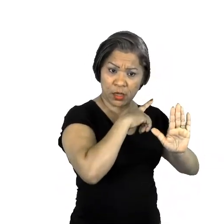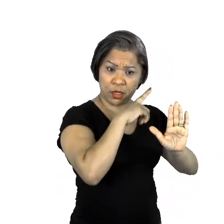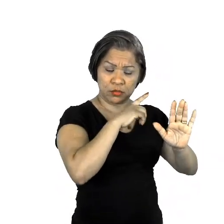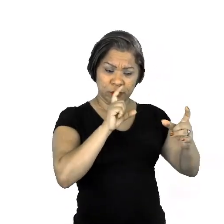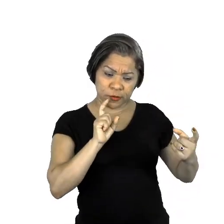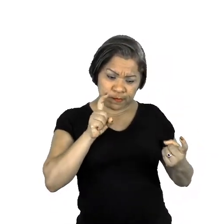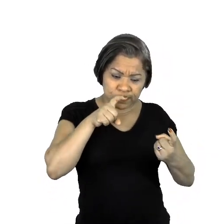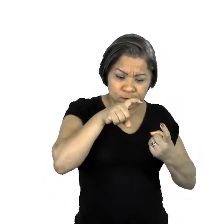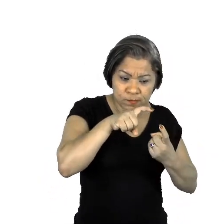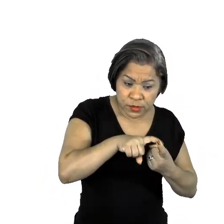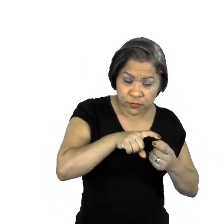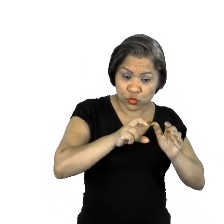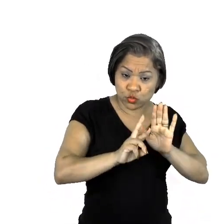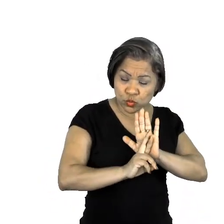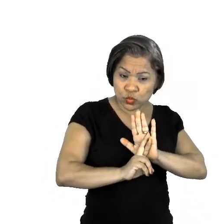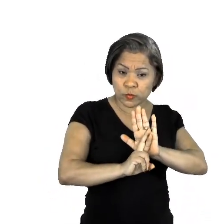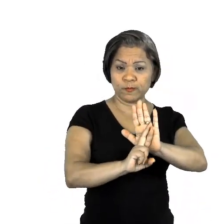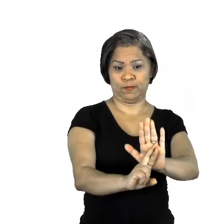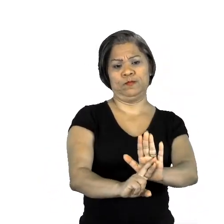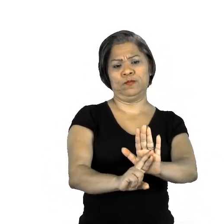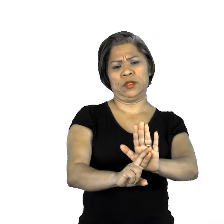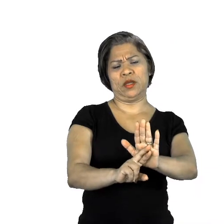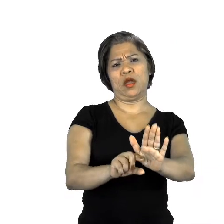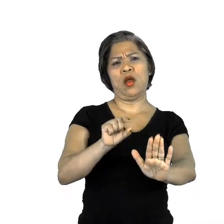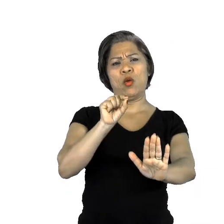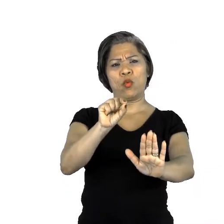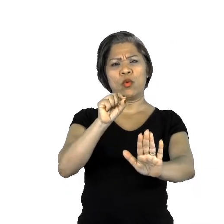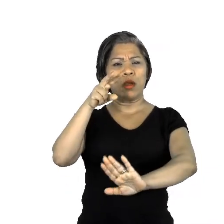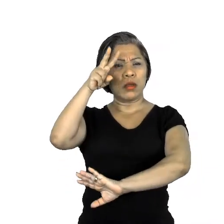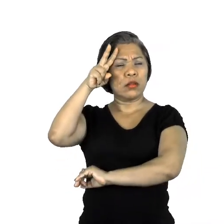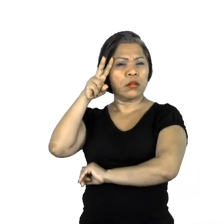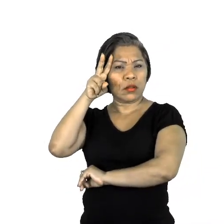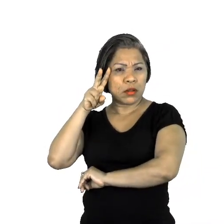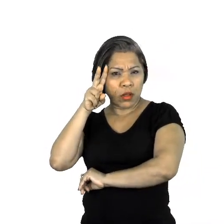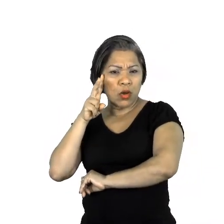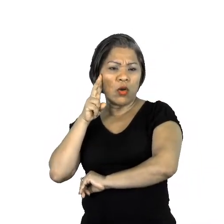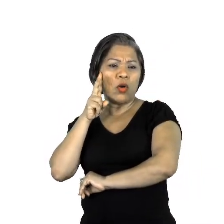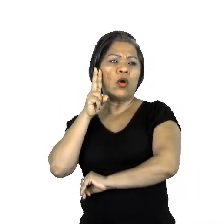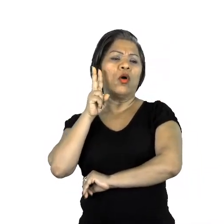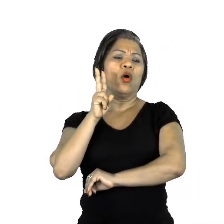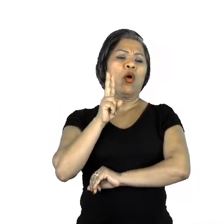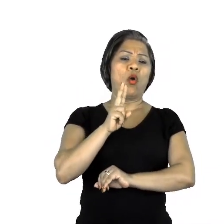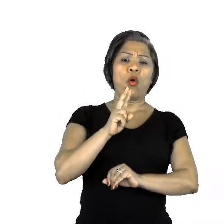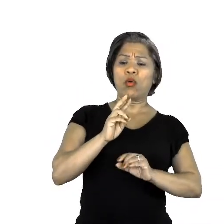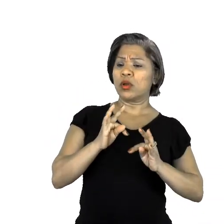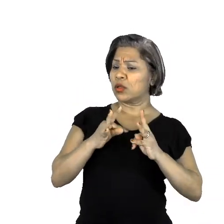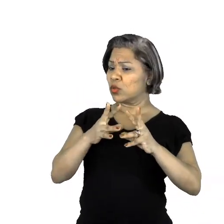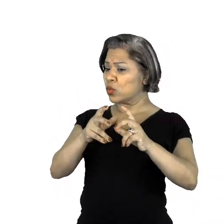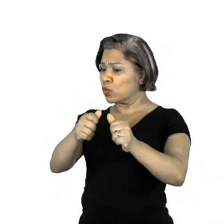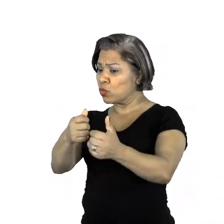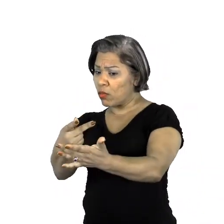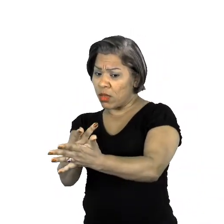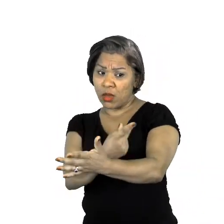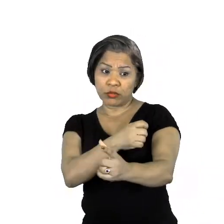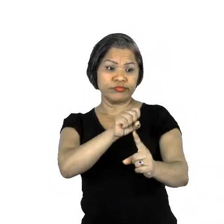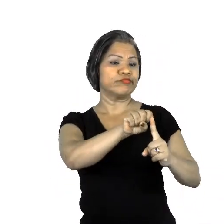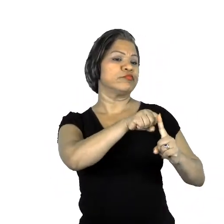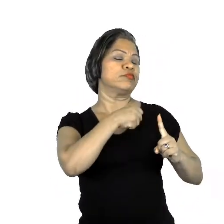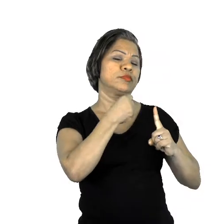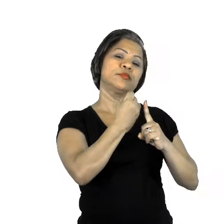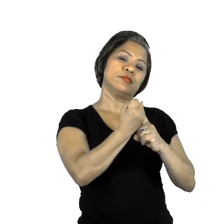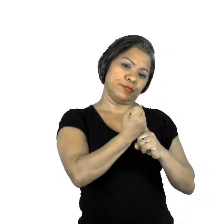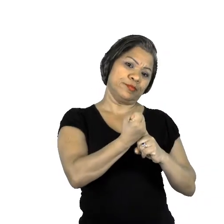de representar historicamente algo que está acontecendo na sociedade. E essa será a nossa